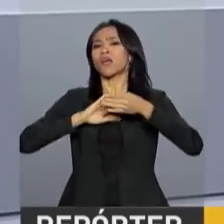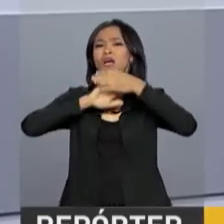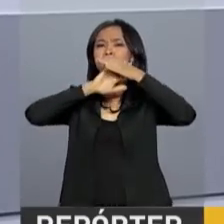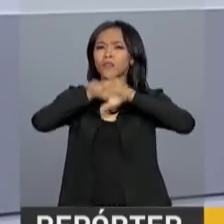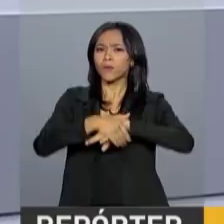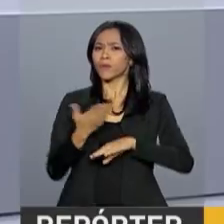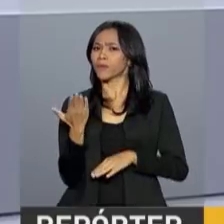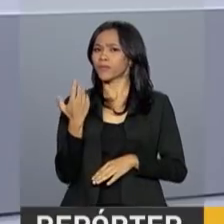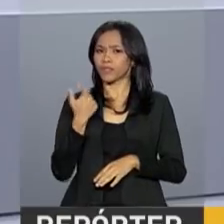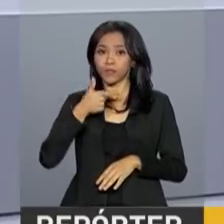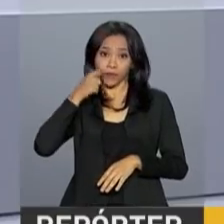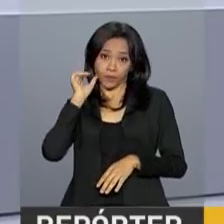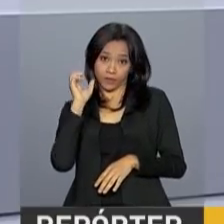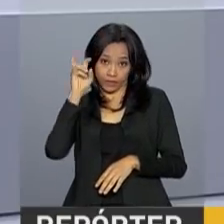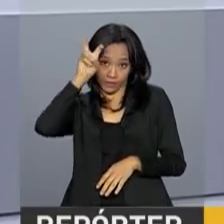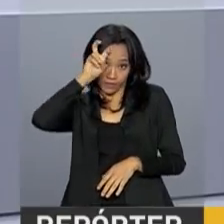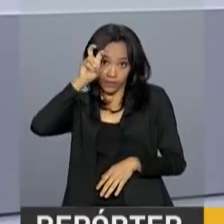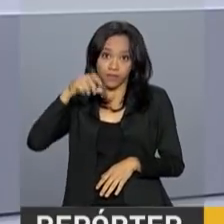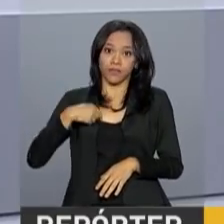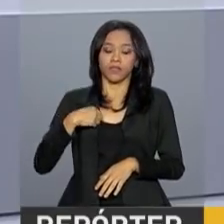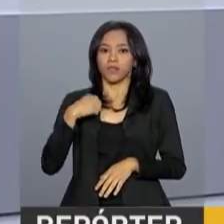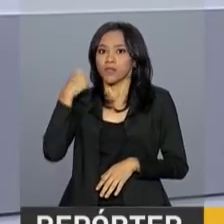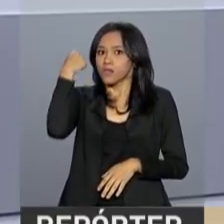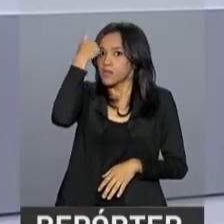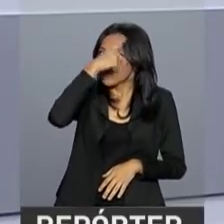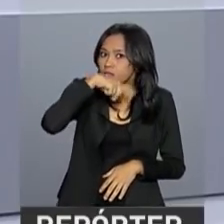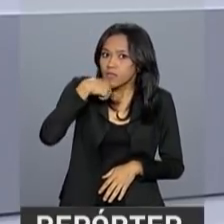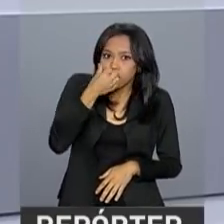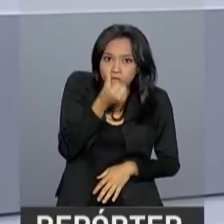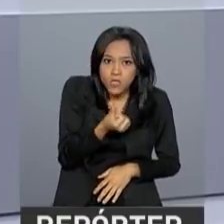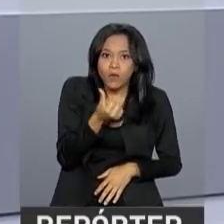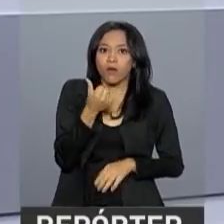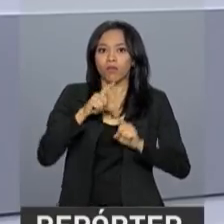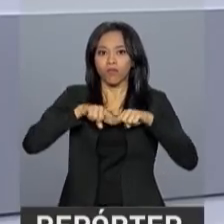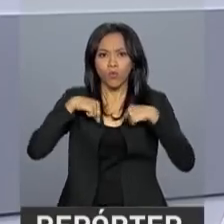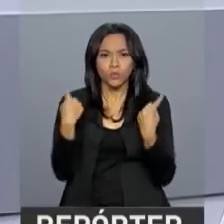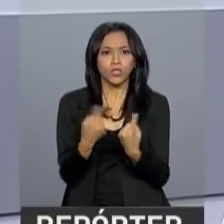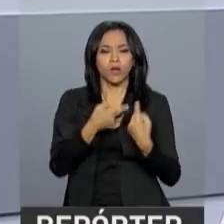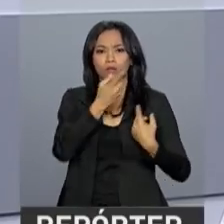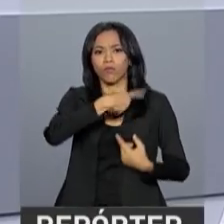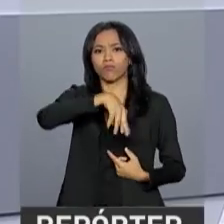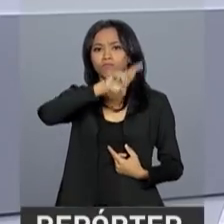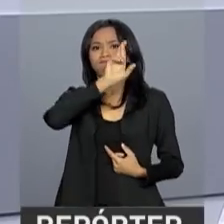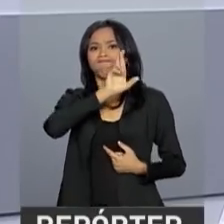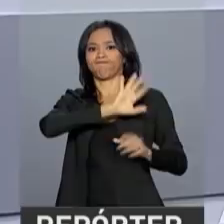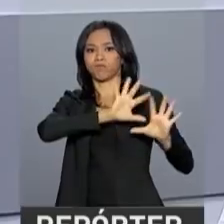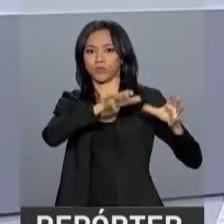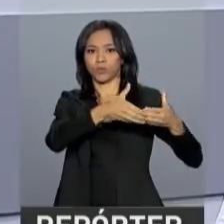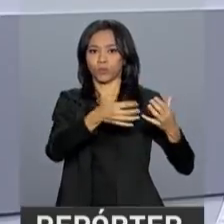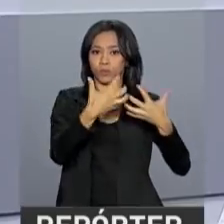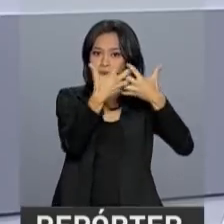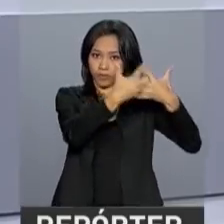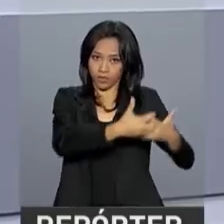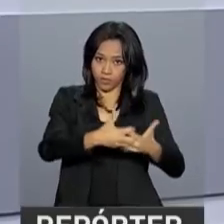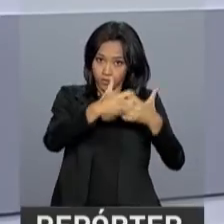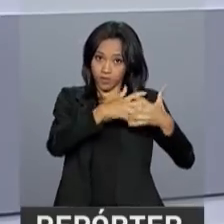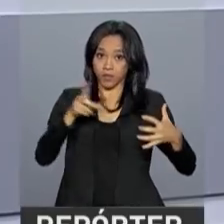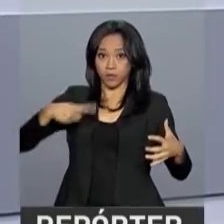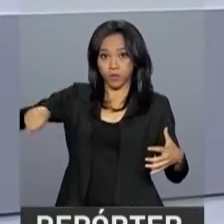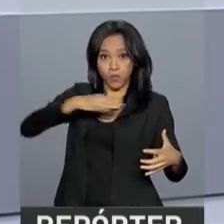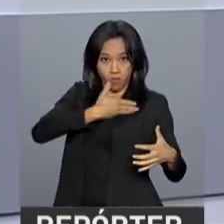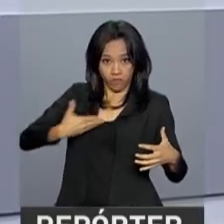quinta feira depois de mais de seis horas de reunião com representantes dos caminhoneiros o governo anunciou um acordo com a categoria